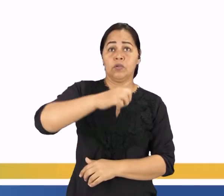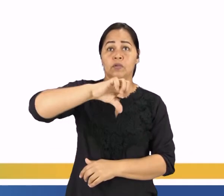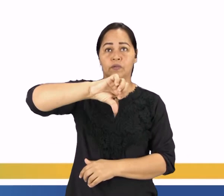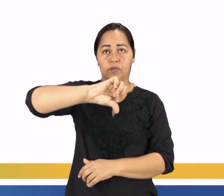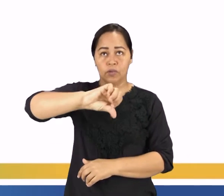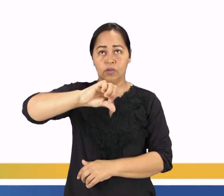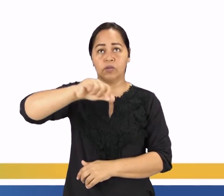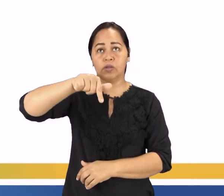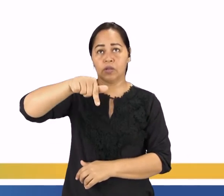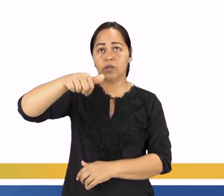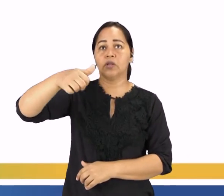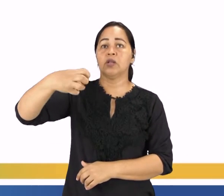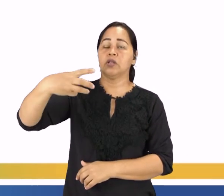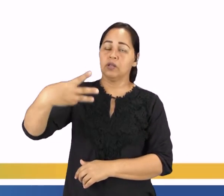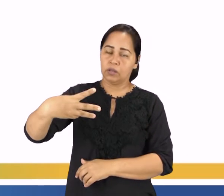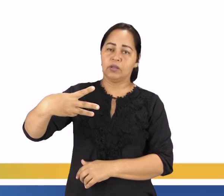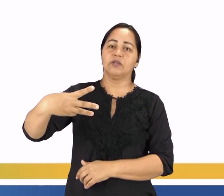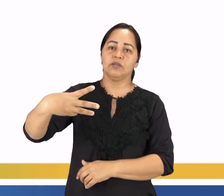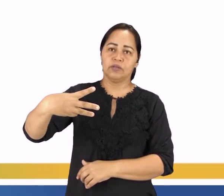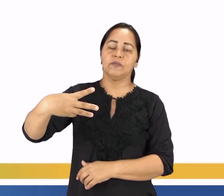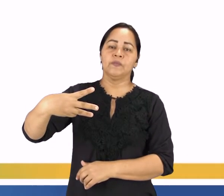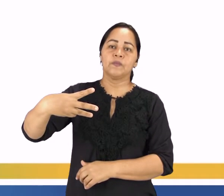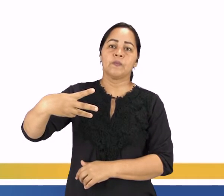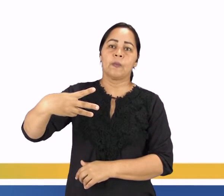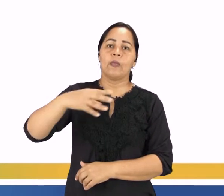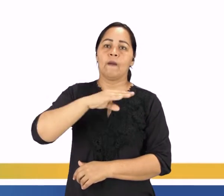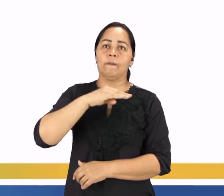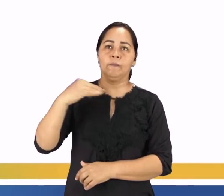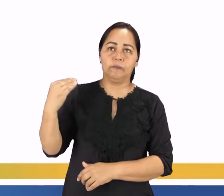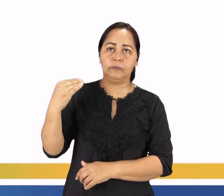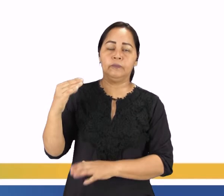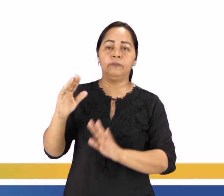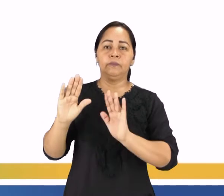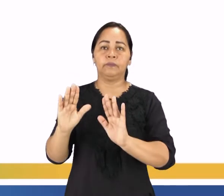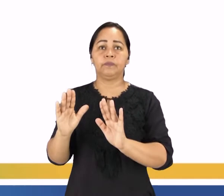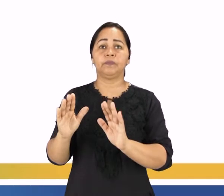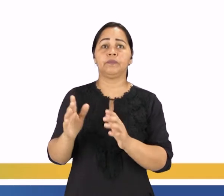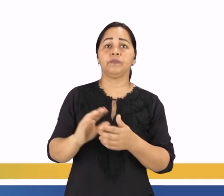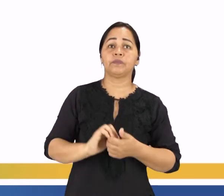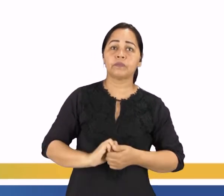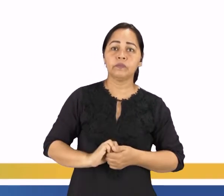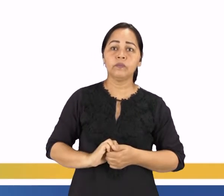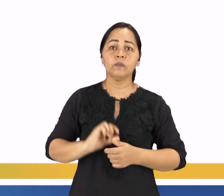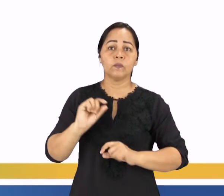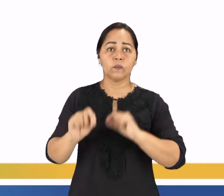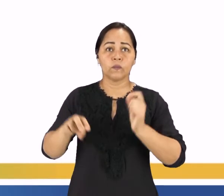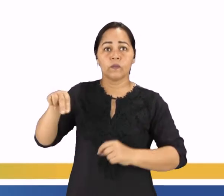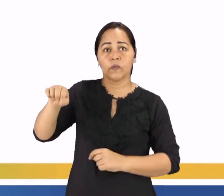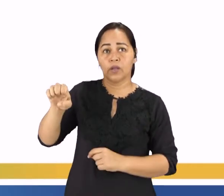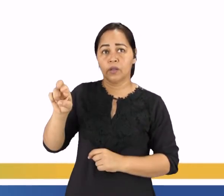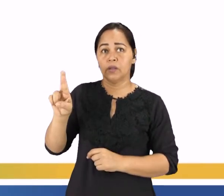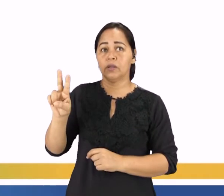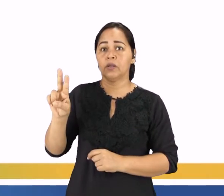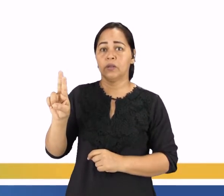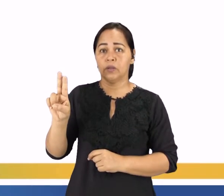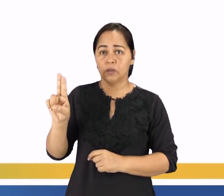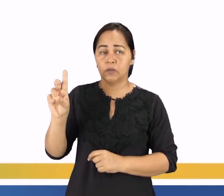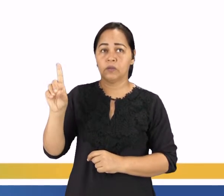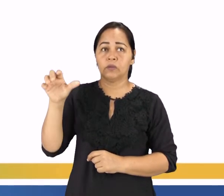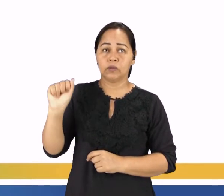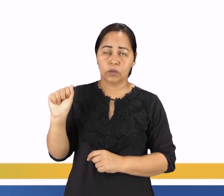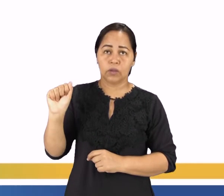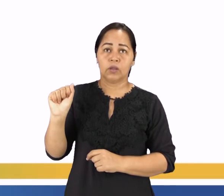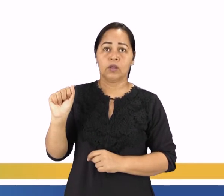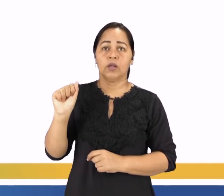poucos dias depois do golpe militar que derrubou Salvador Allende. Os restos mortais de Pablo Neruda e de sua companheira Matilde